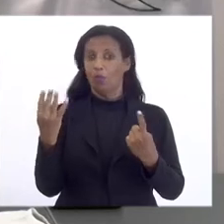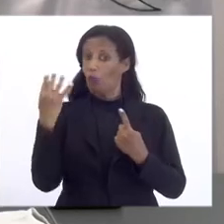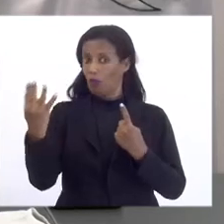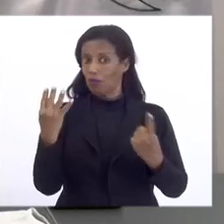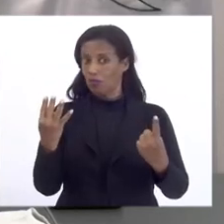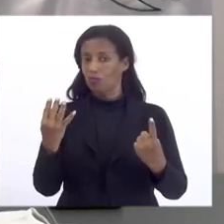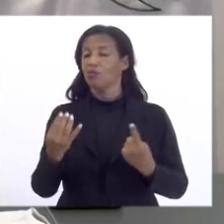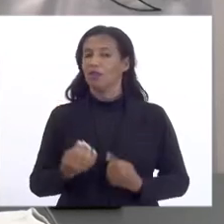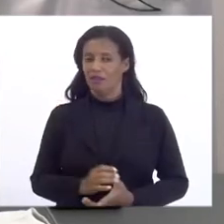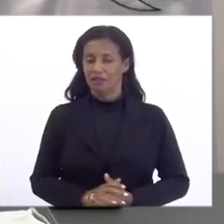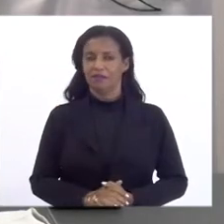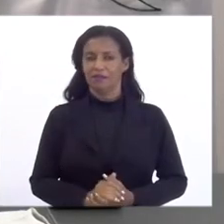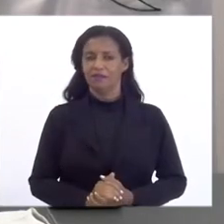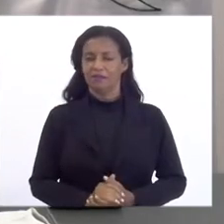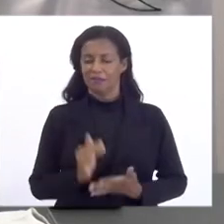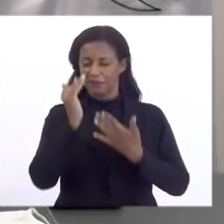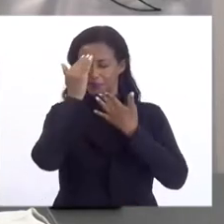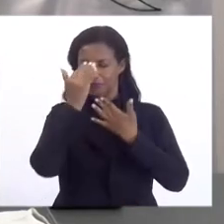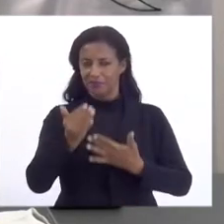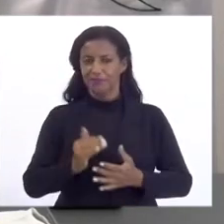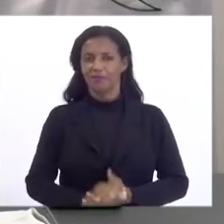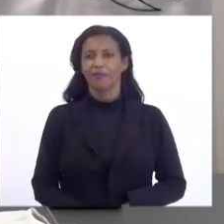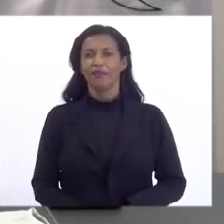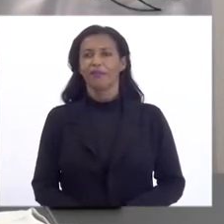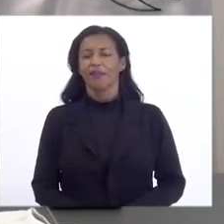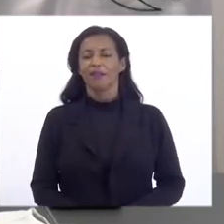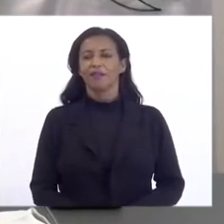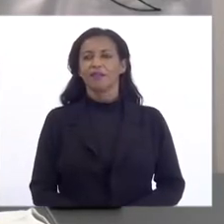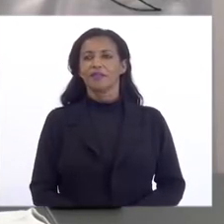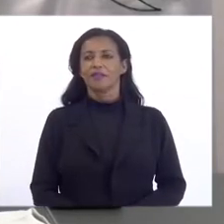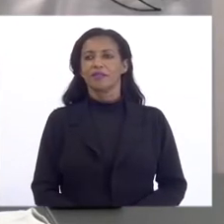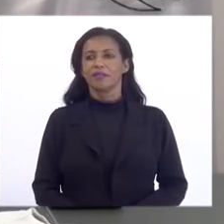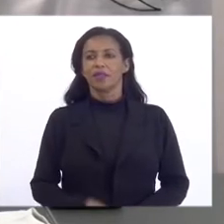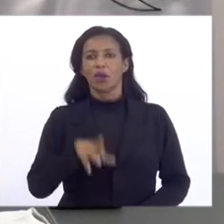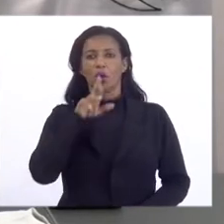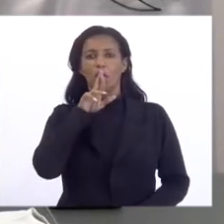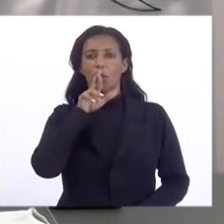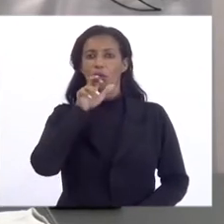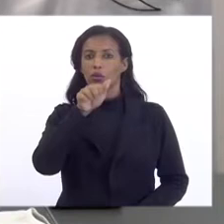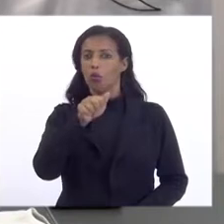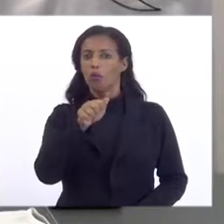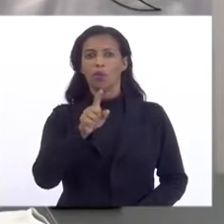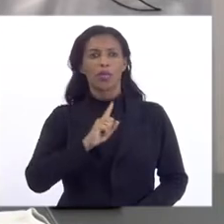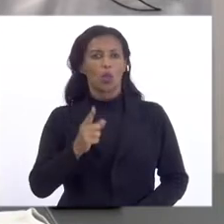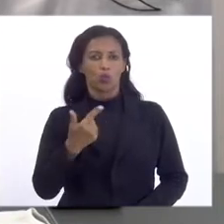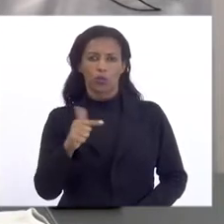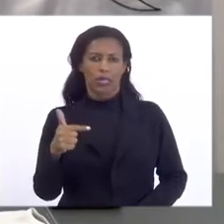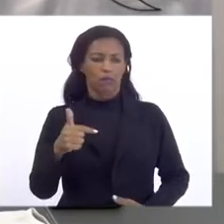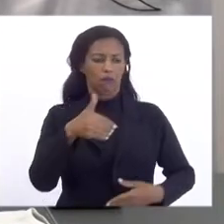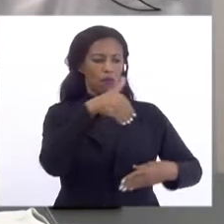4-1. Obrigado. É. O voto do Amorim no Santo Suple... só vale